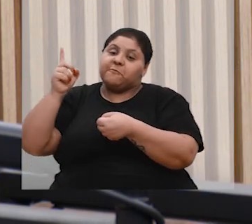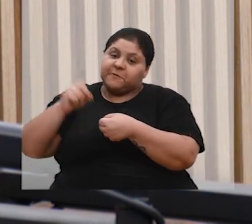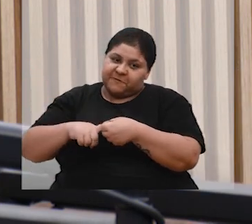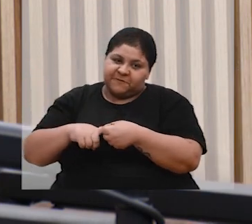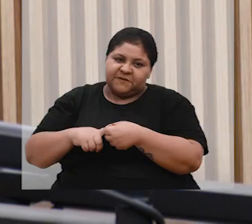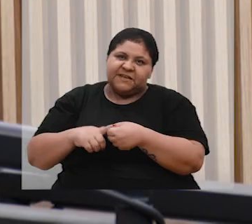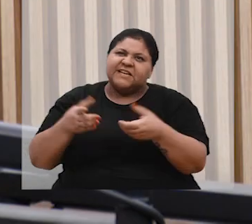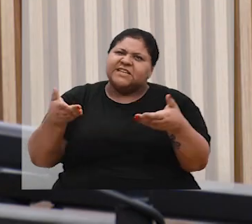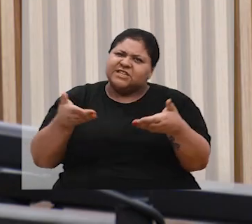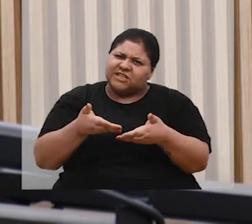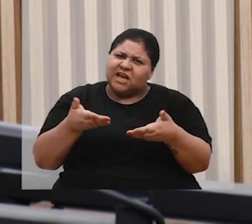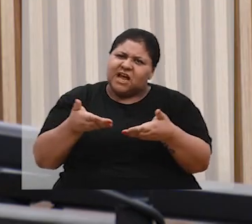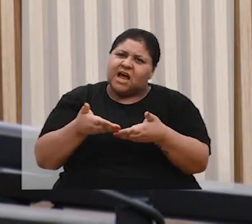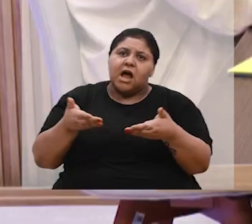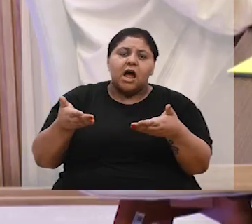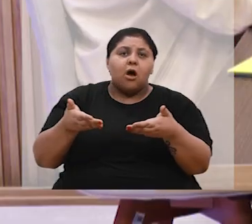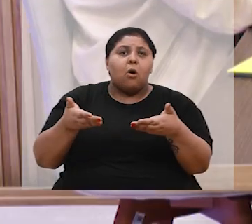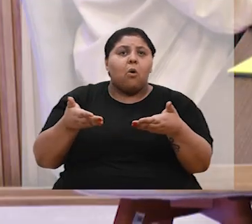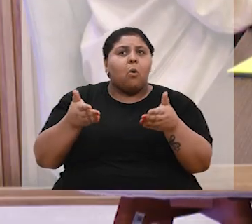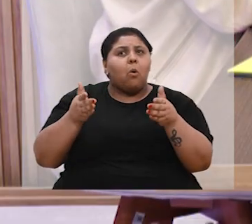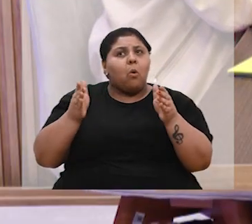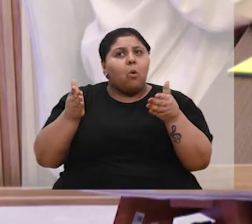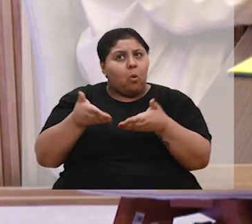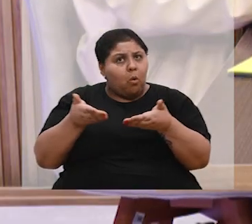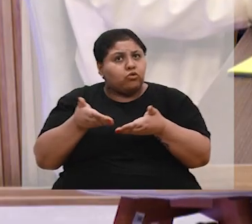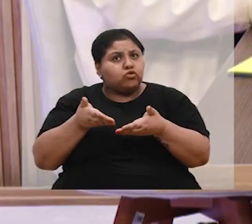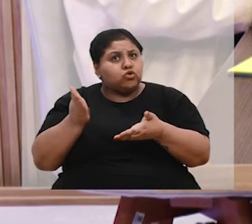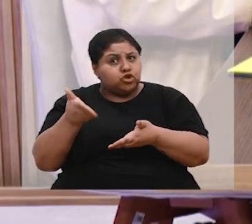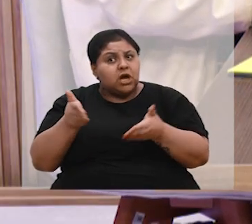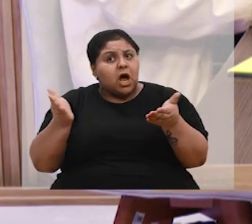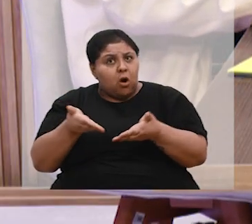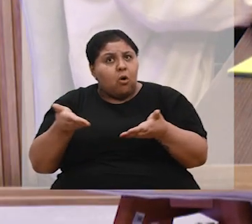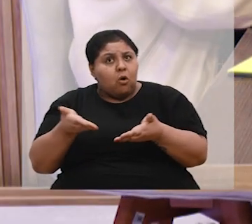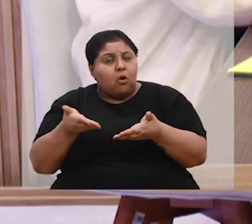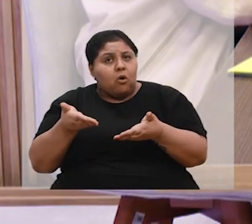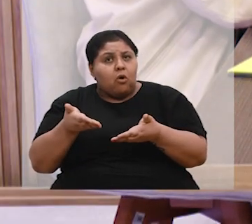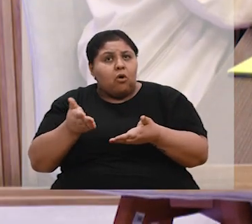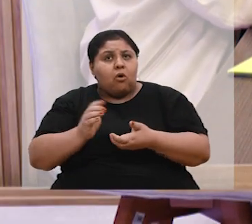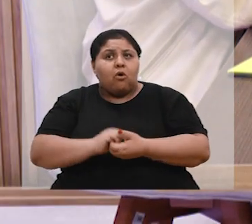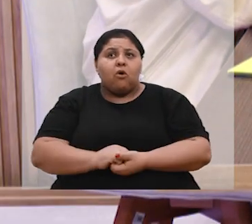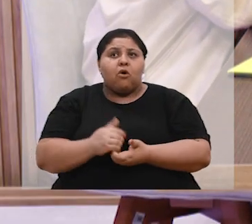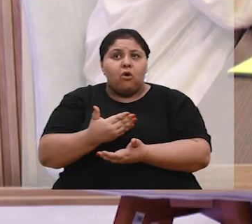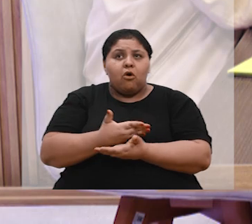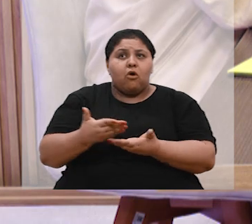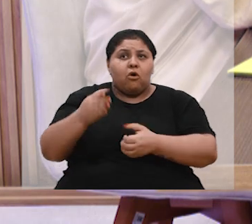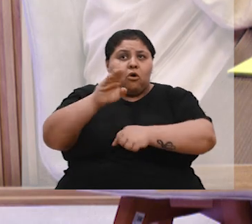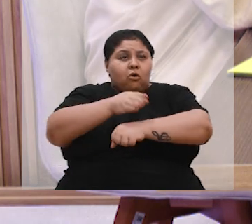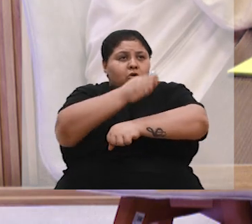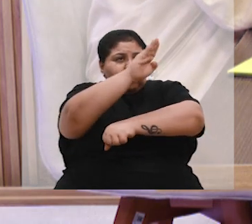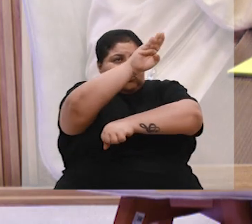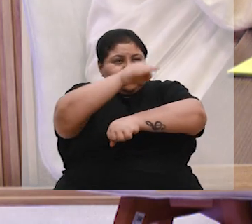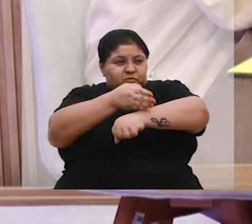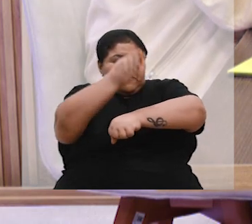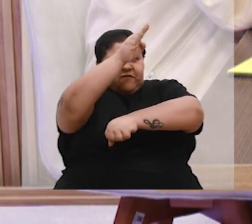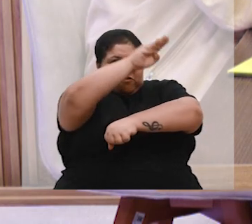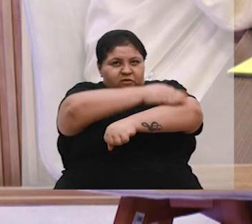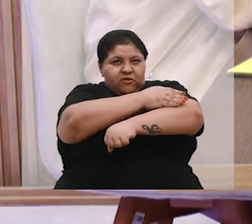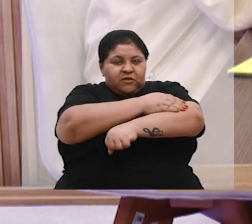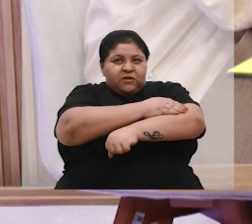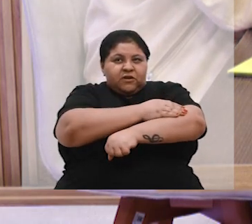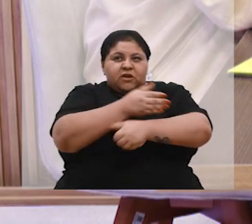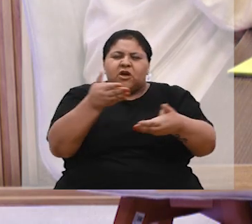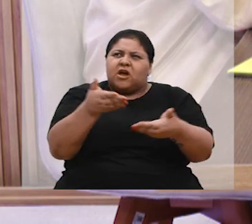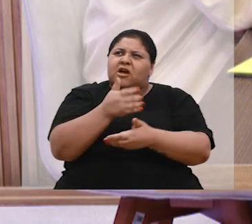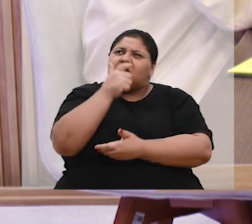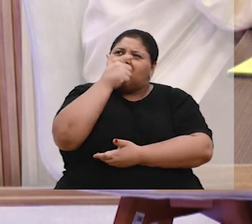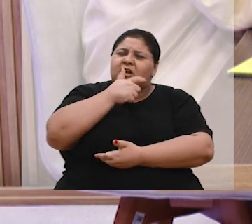Que já era onde é hoje. Já era ali onde está sediado, onde iniciou os pavilhões 54, e onde,